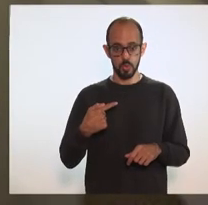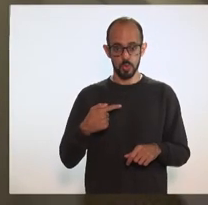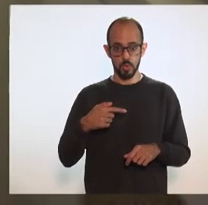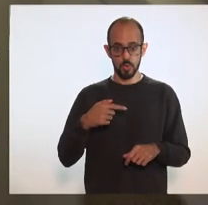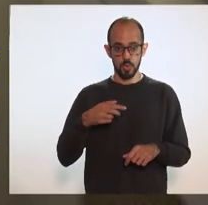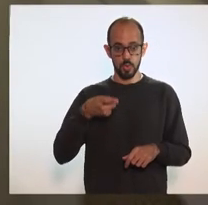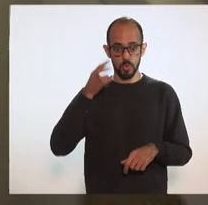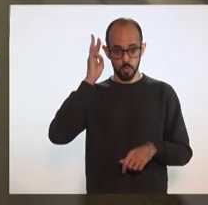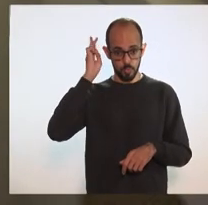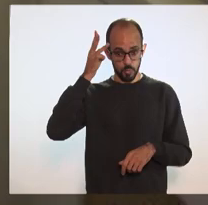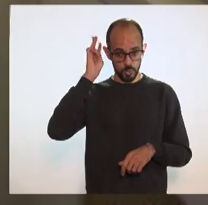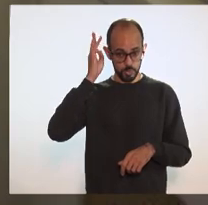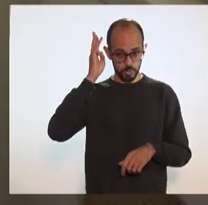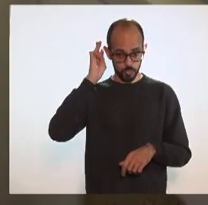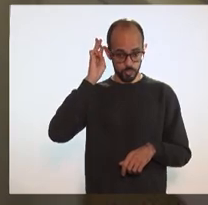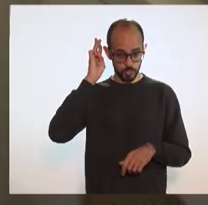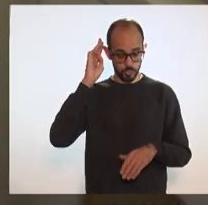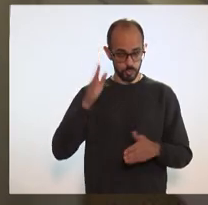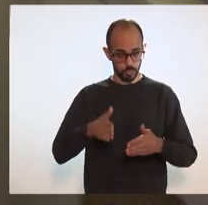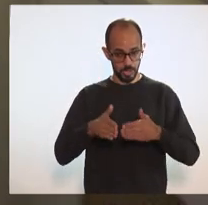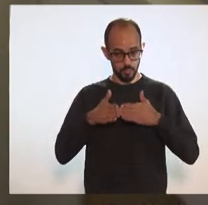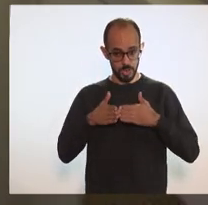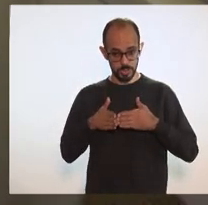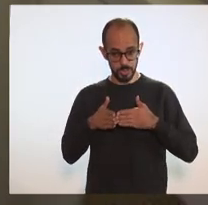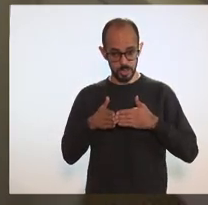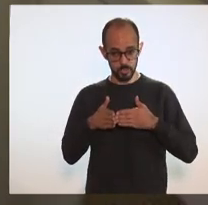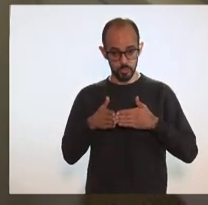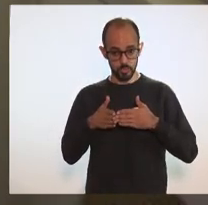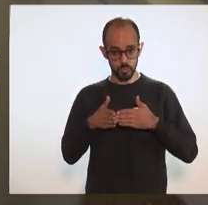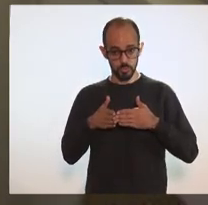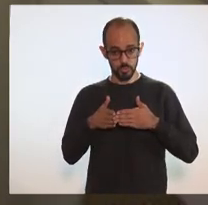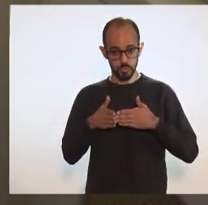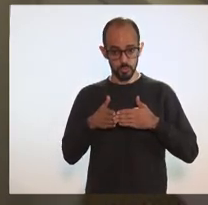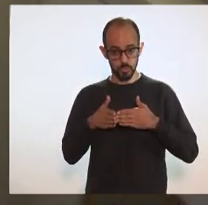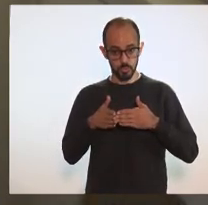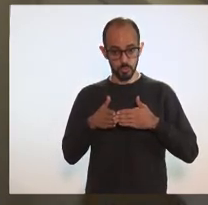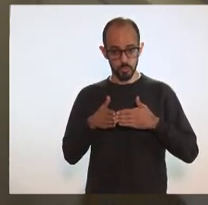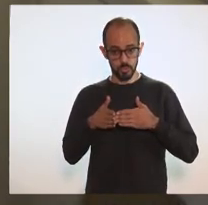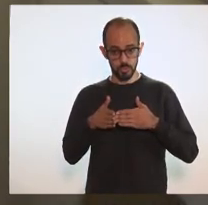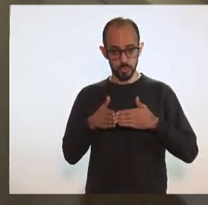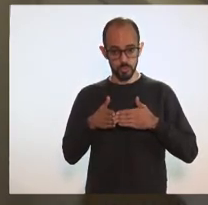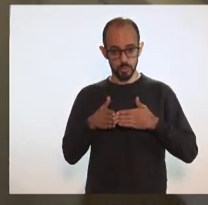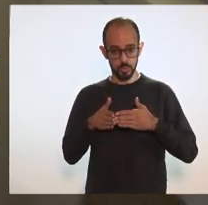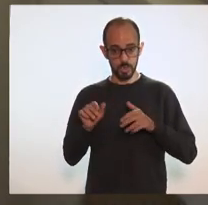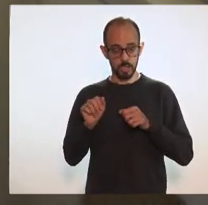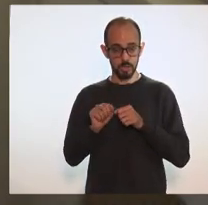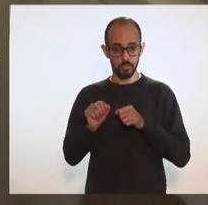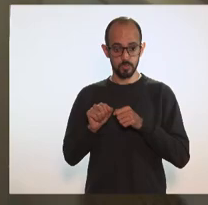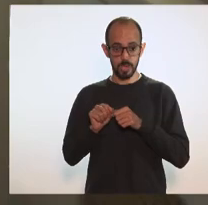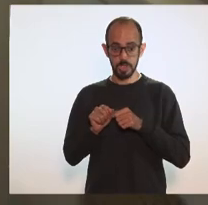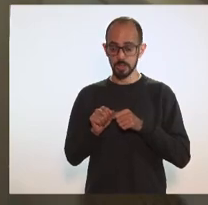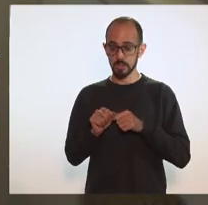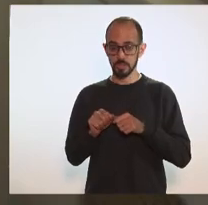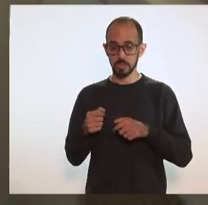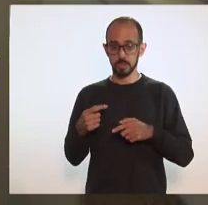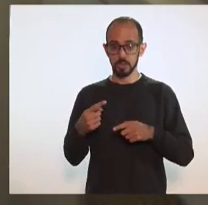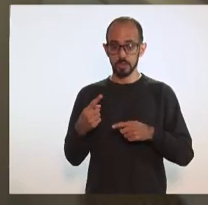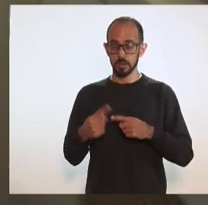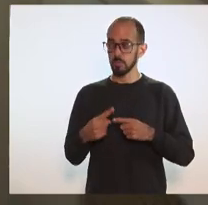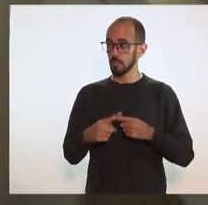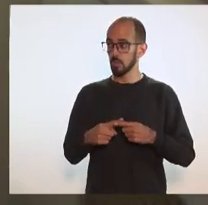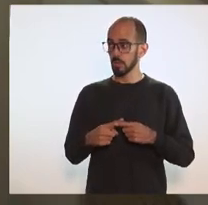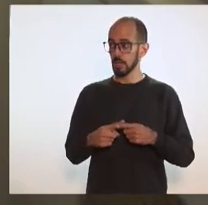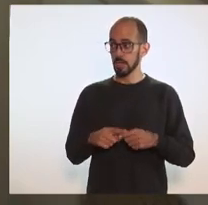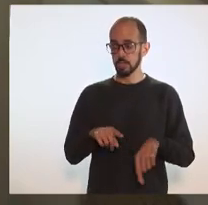E aí quem fez isso por decreto e ele sobe eu vou